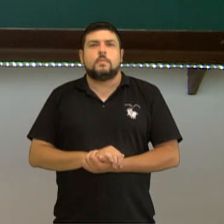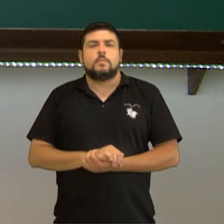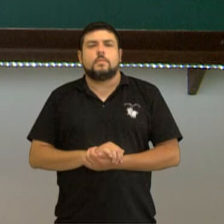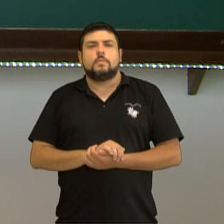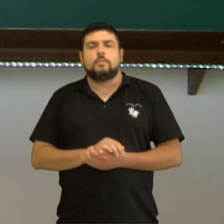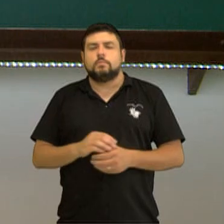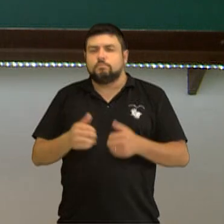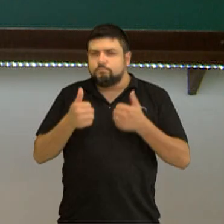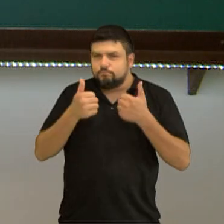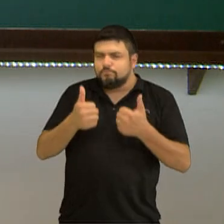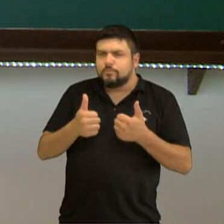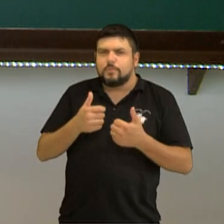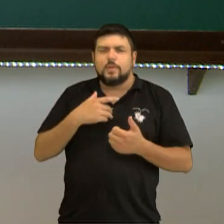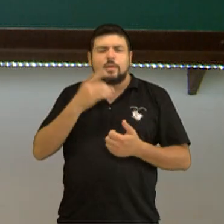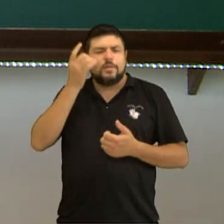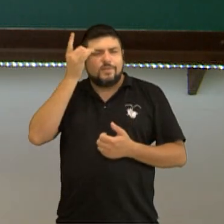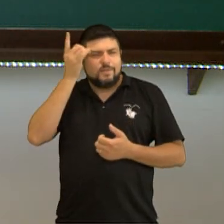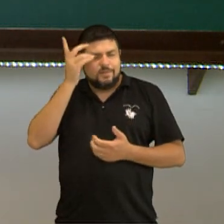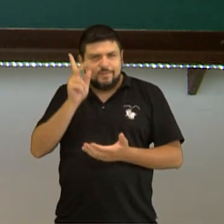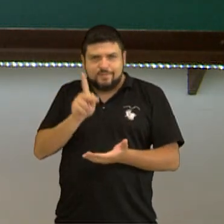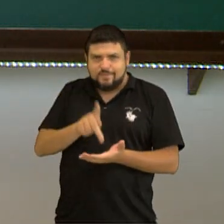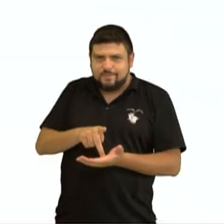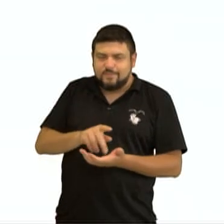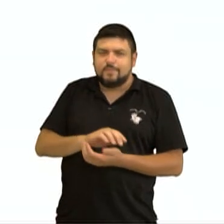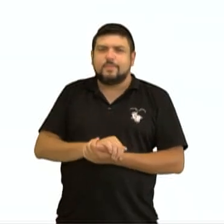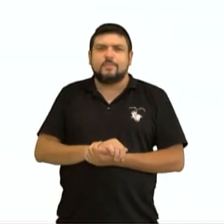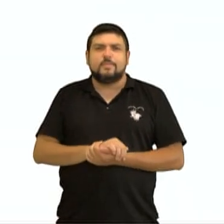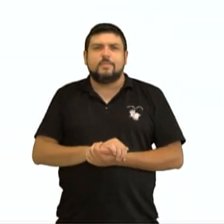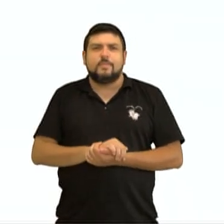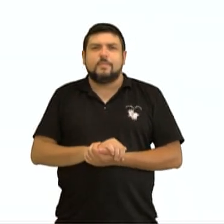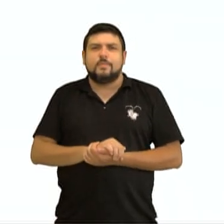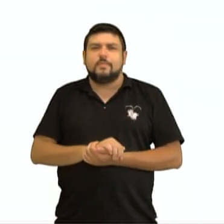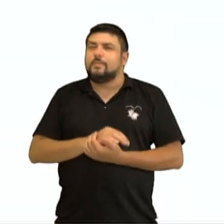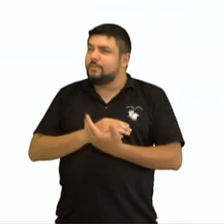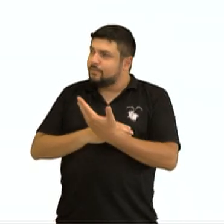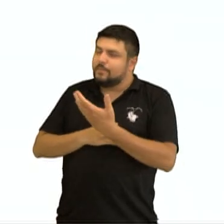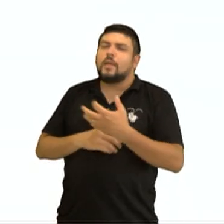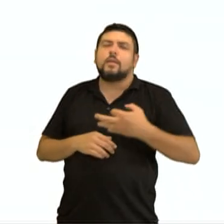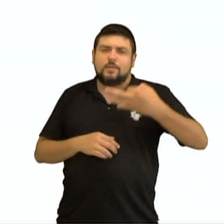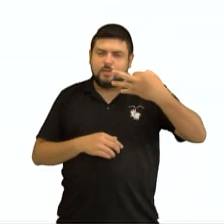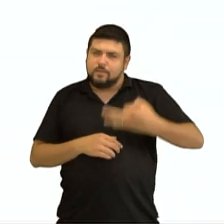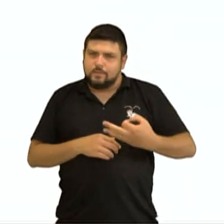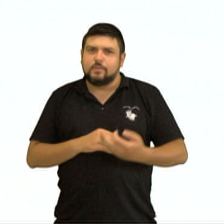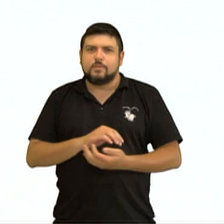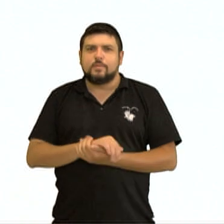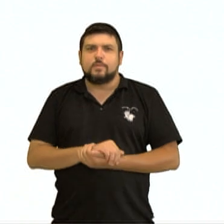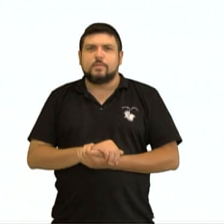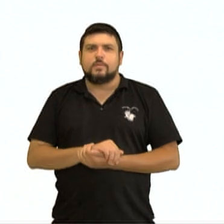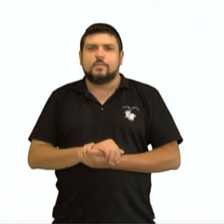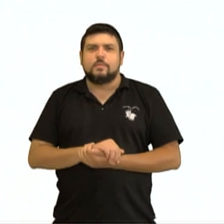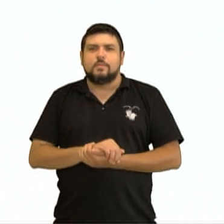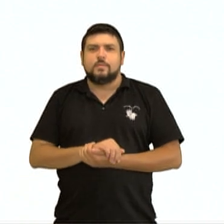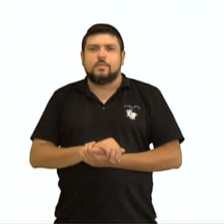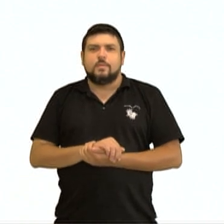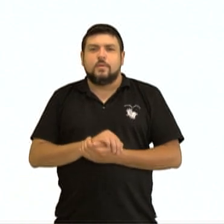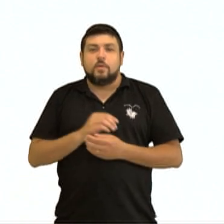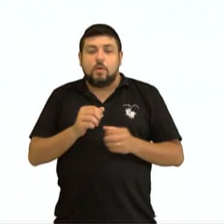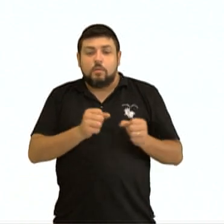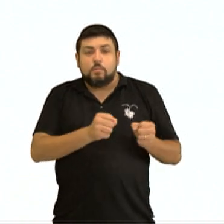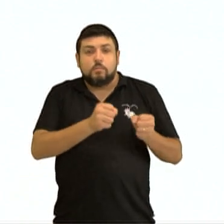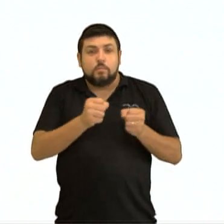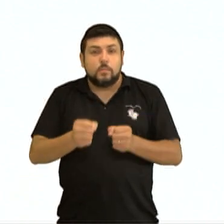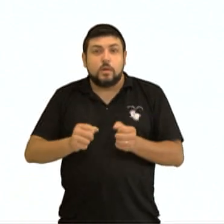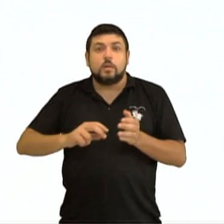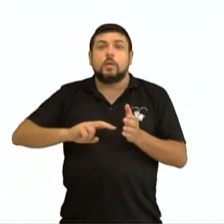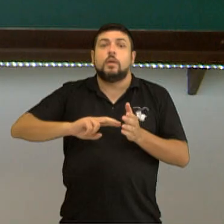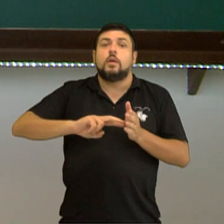Pensaram? Tranquilo essa, né? É claro que isso daqui é verdadeiro. Essa é a ideia da legitimidade